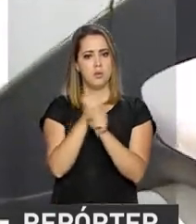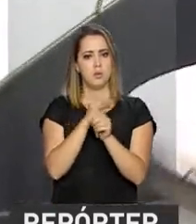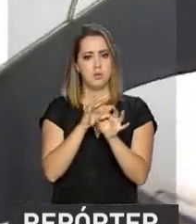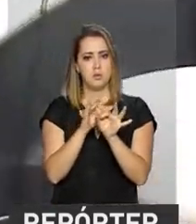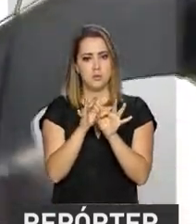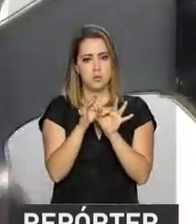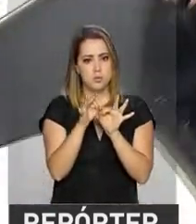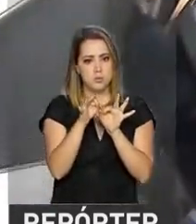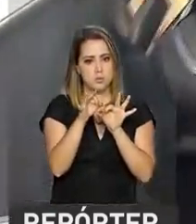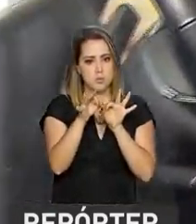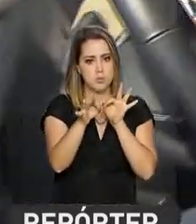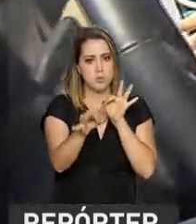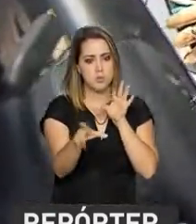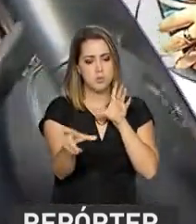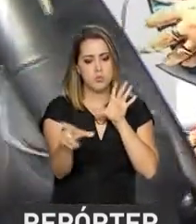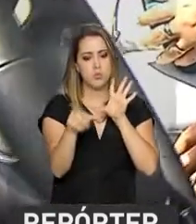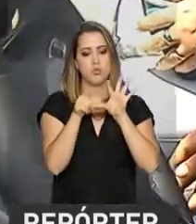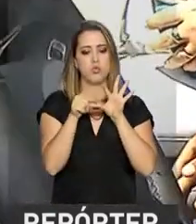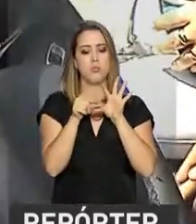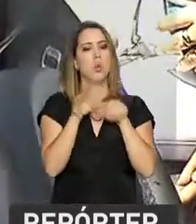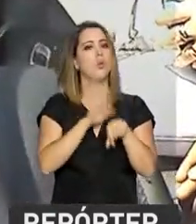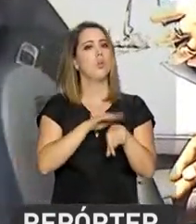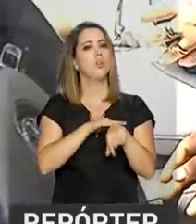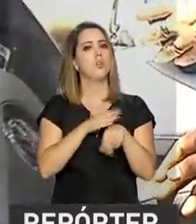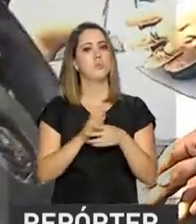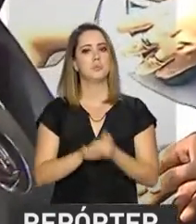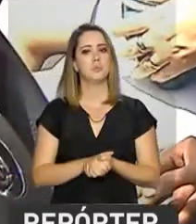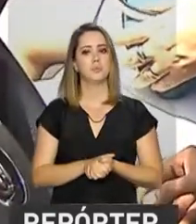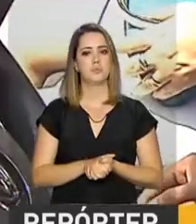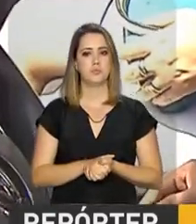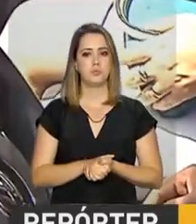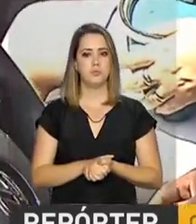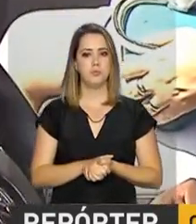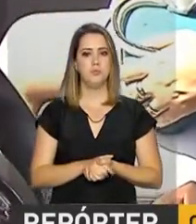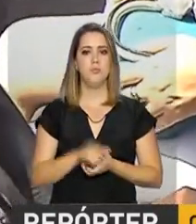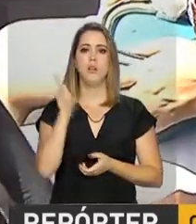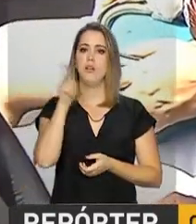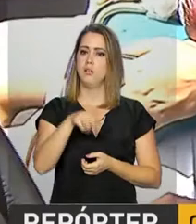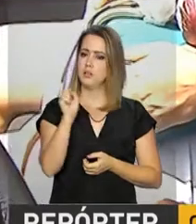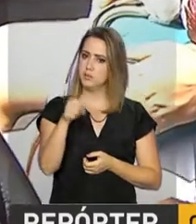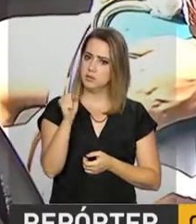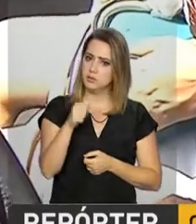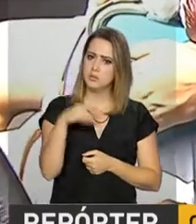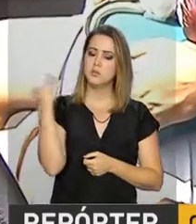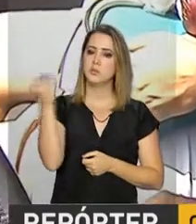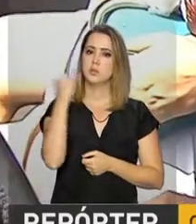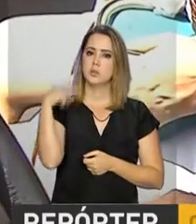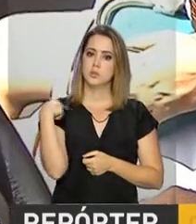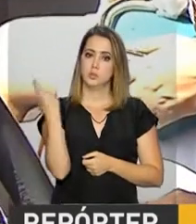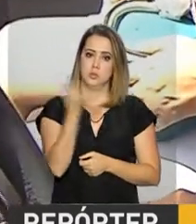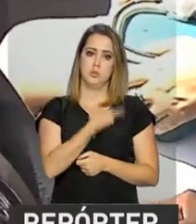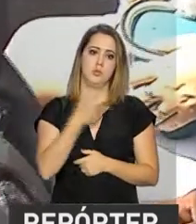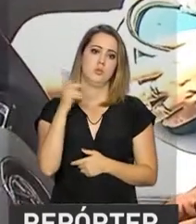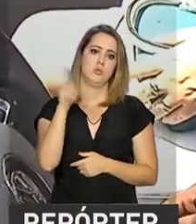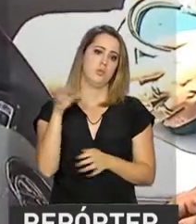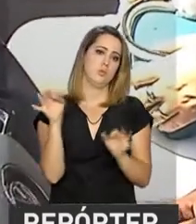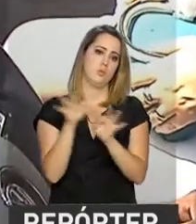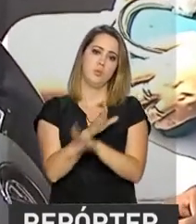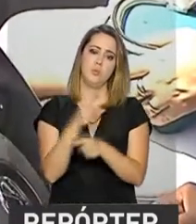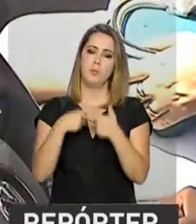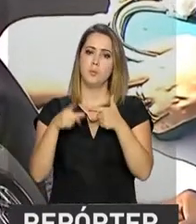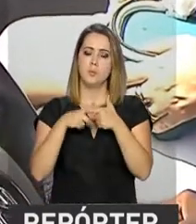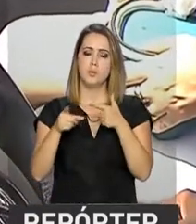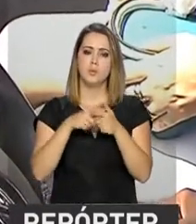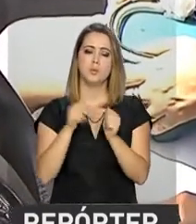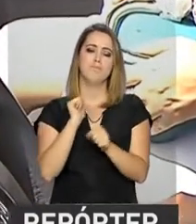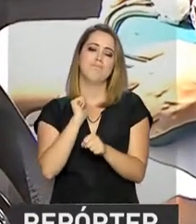ponte vai diminuir esse tempo de travessia do rio com certeza vai ser de suma importância para todos nós né que vai resolver bastante esse